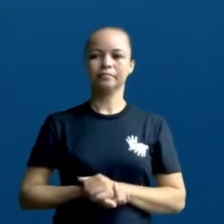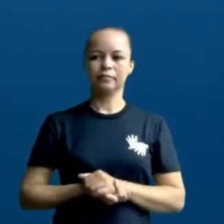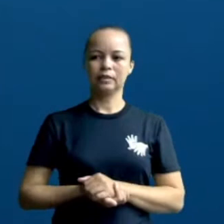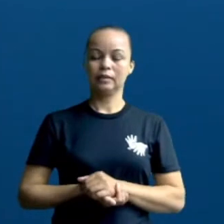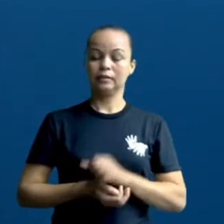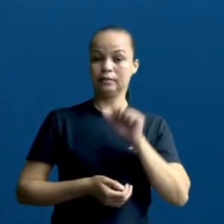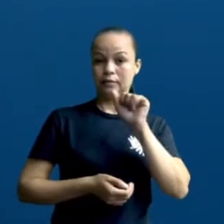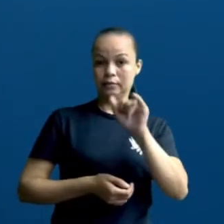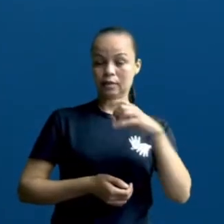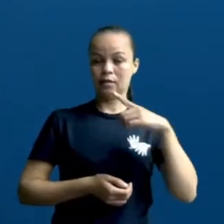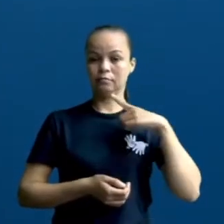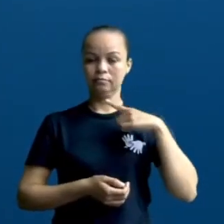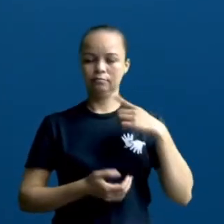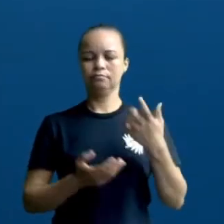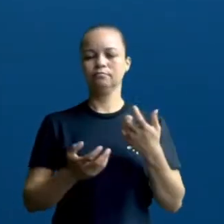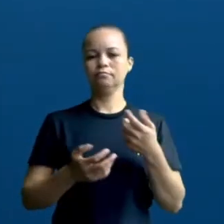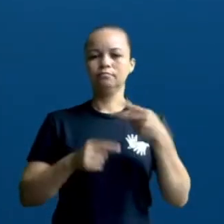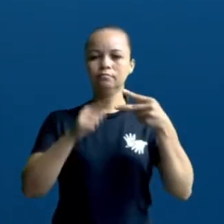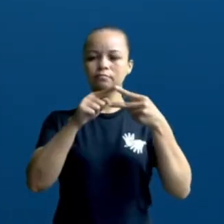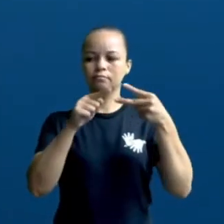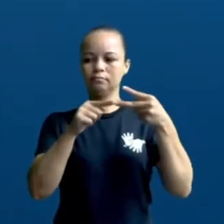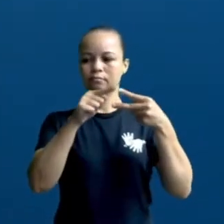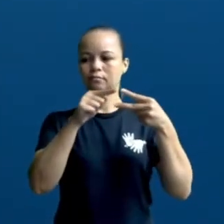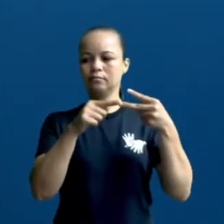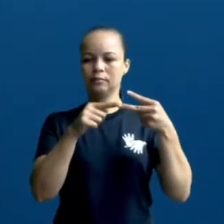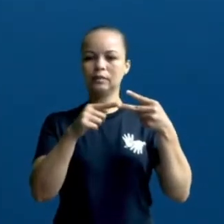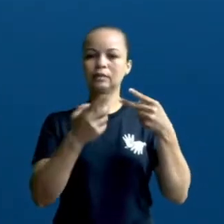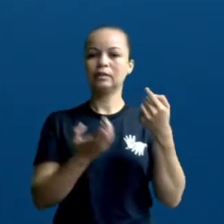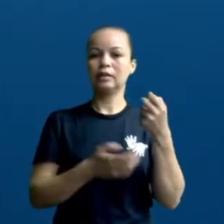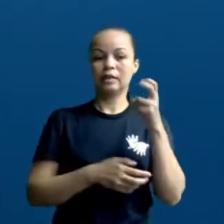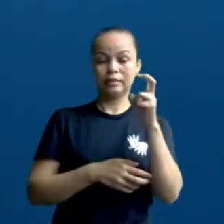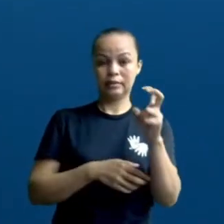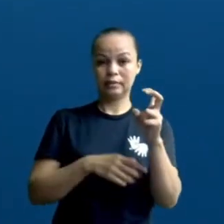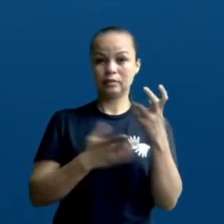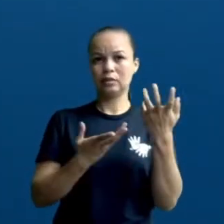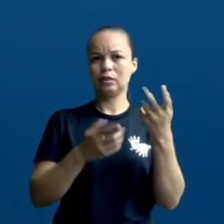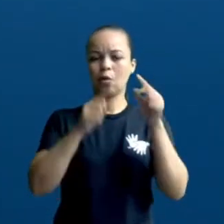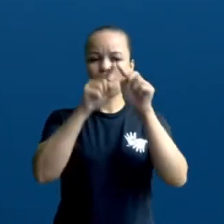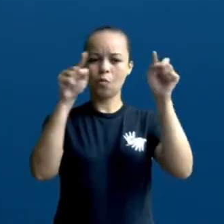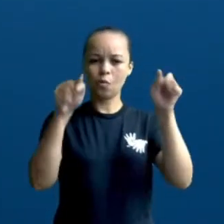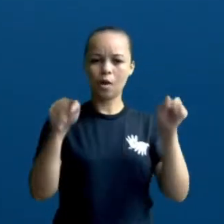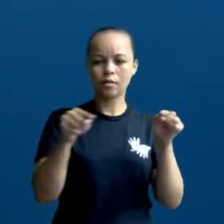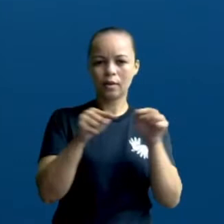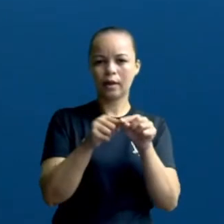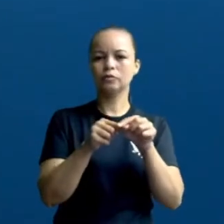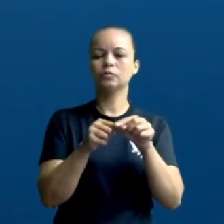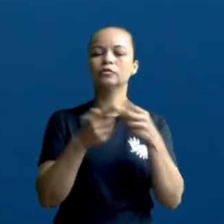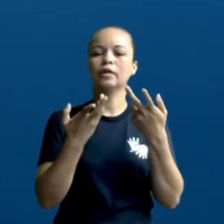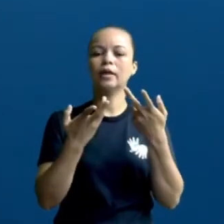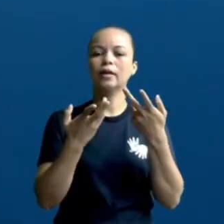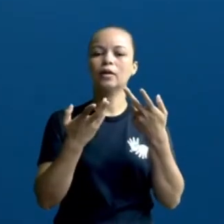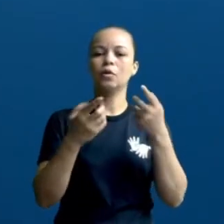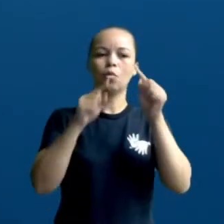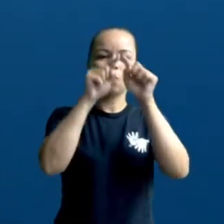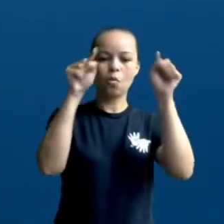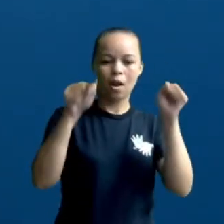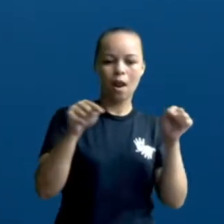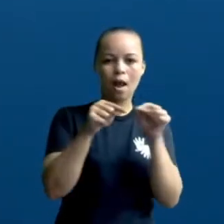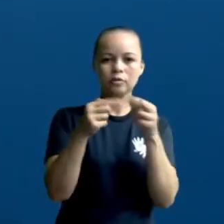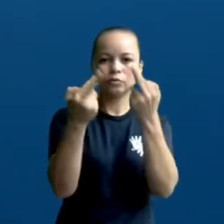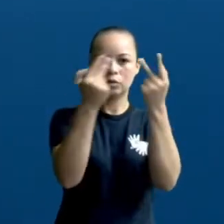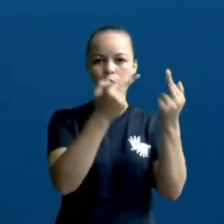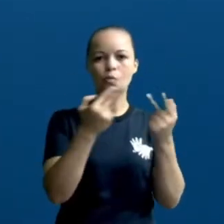tenho duas medidas aqui, ó, 5, o quadrado, lembrando, o quadrado tem lados iguais. Então, se um